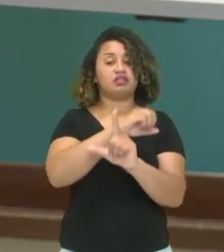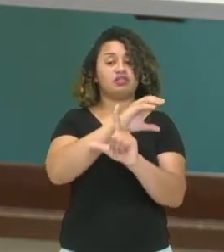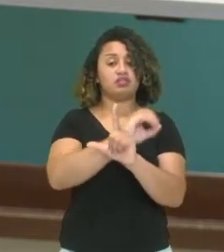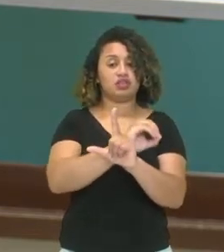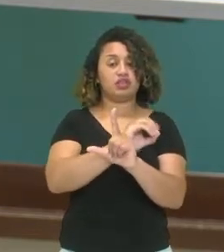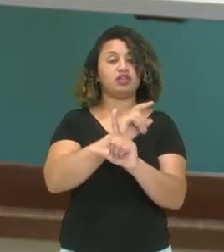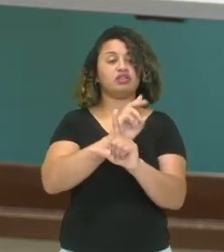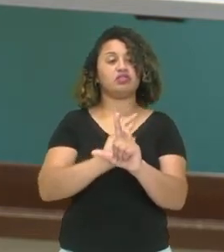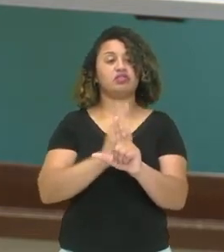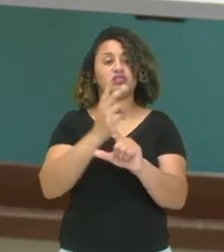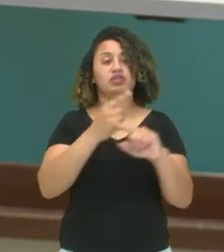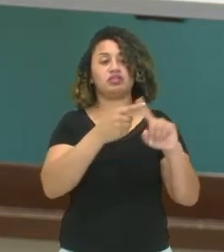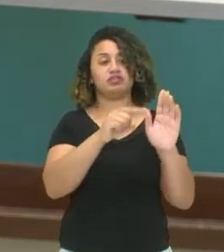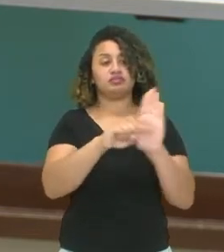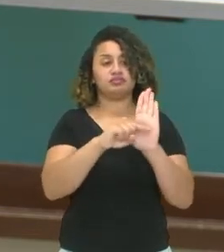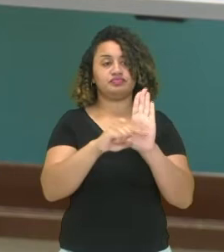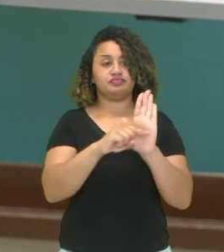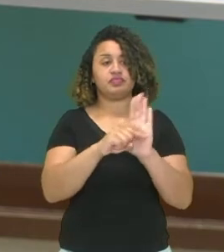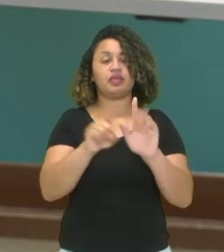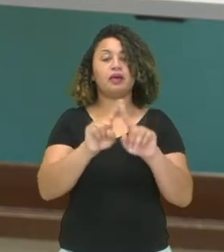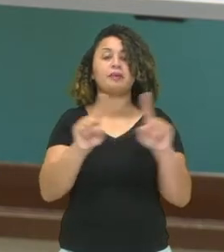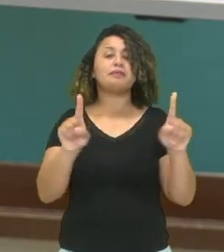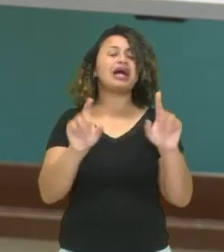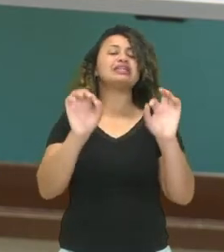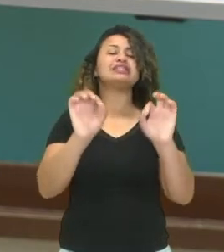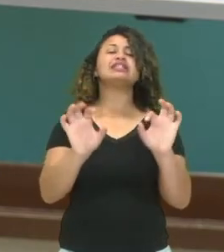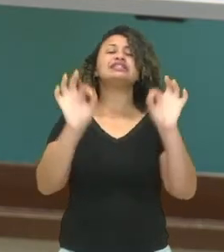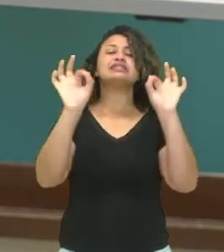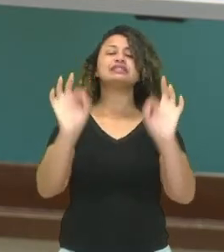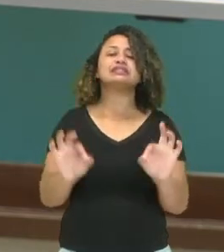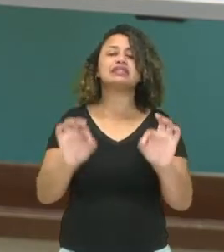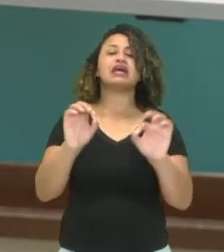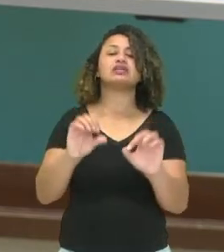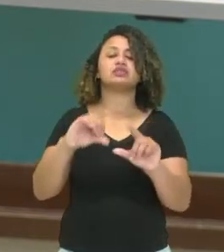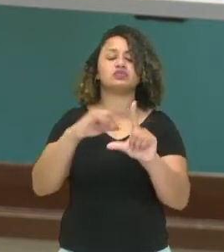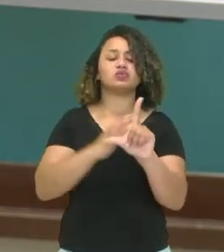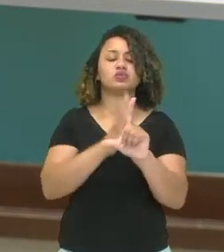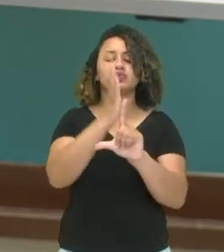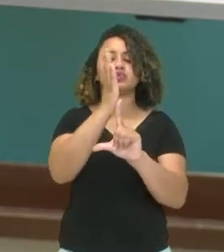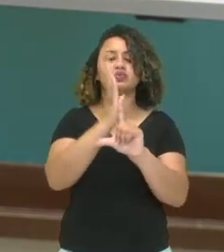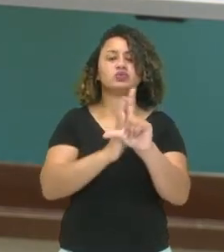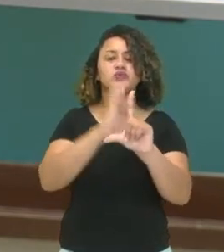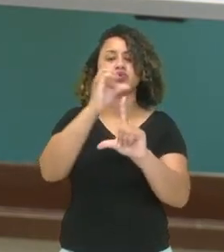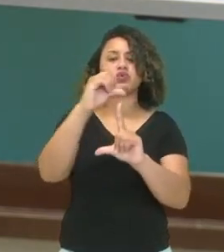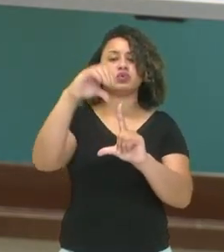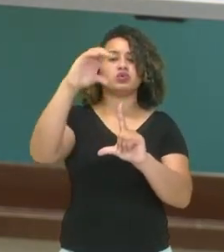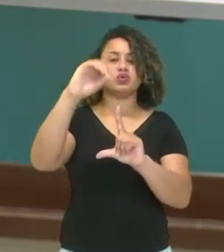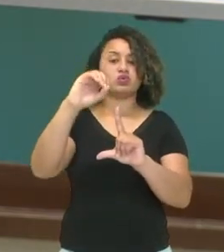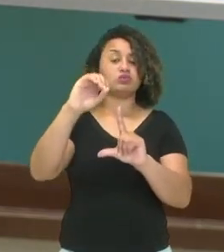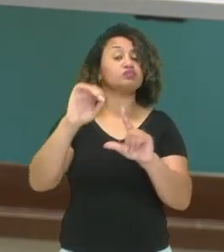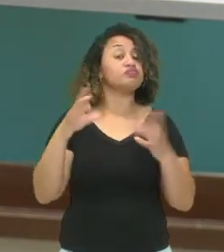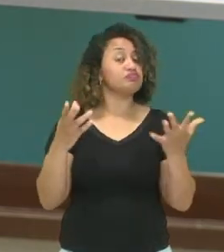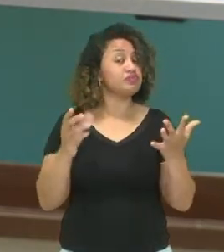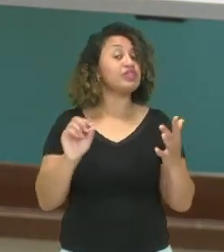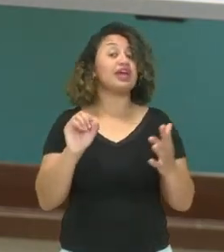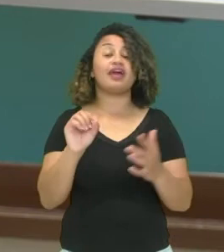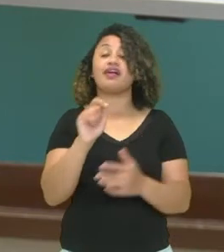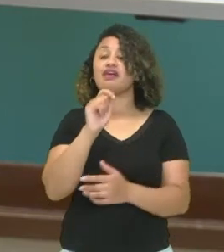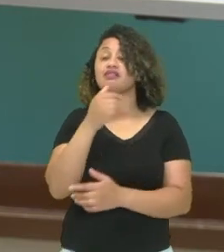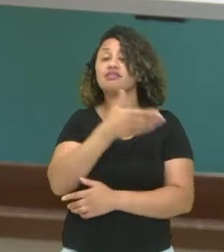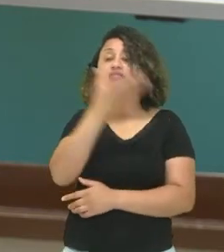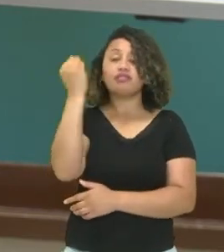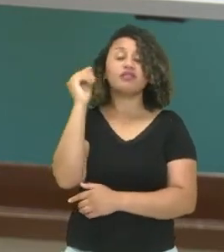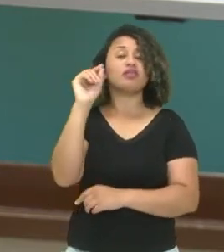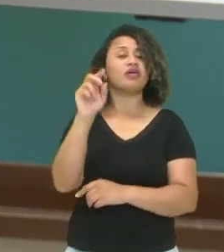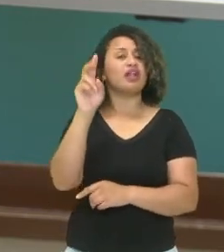ser negativo. Agora, e quando ele for exatamente 90 graus? Quem não lembra, lembre-se do